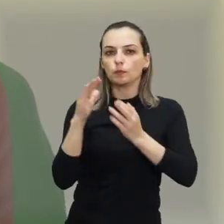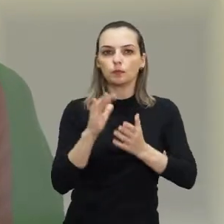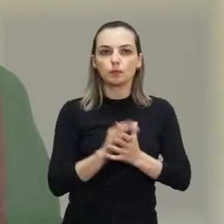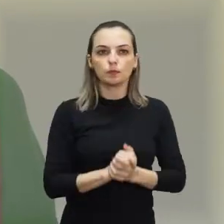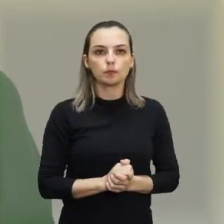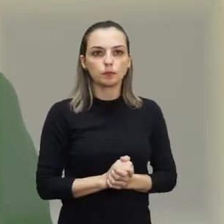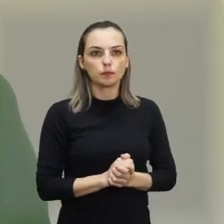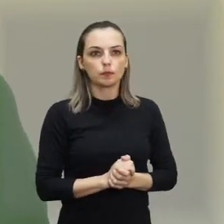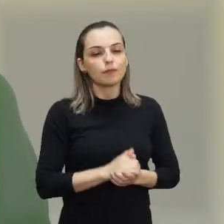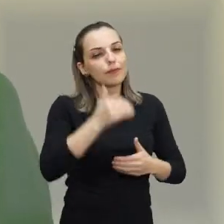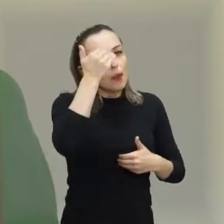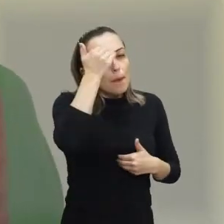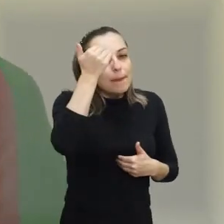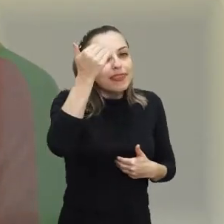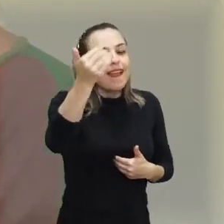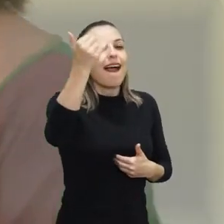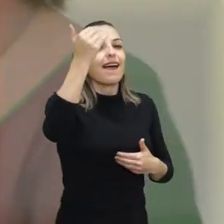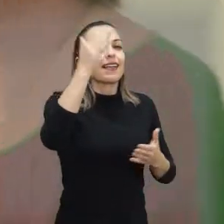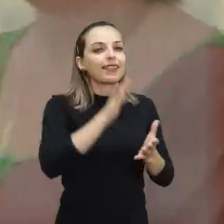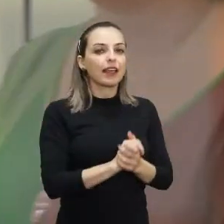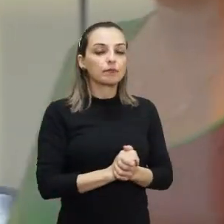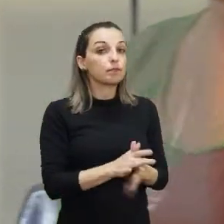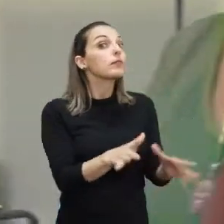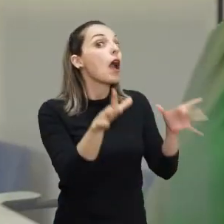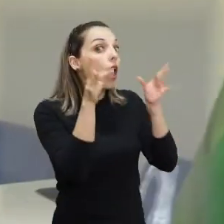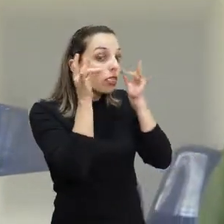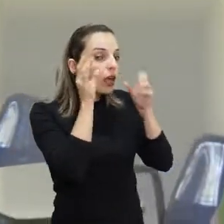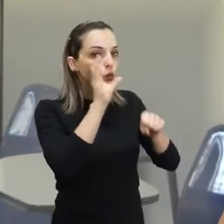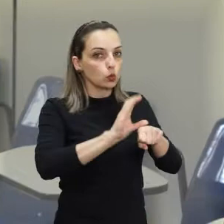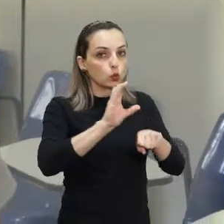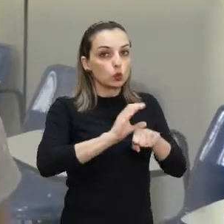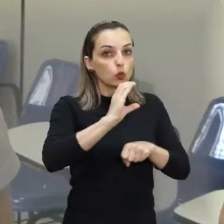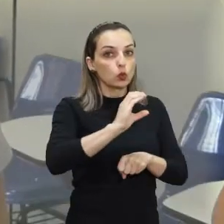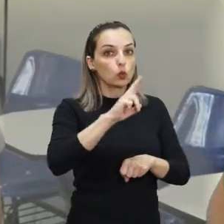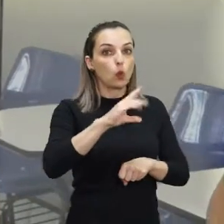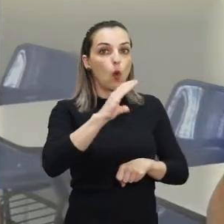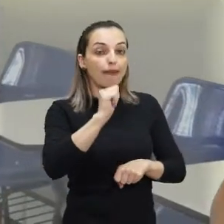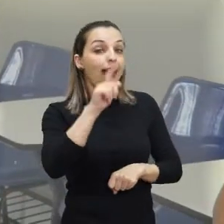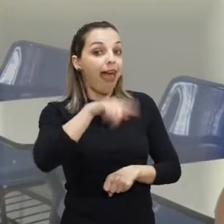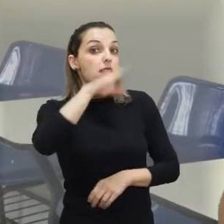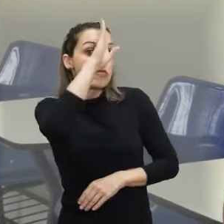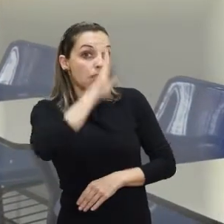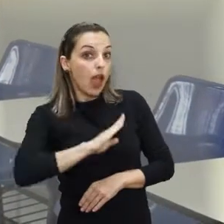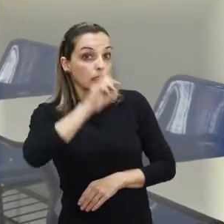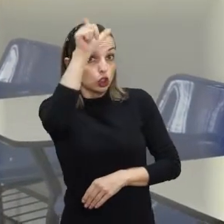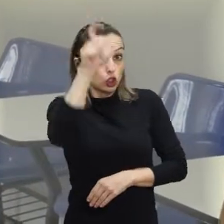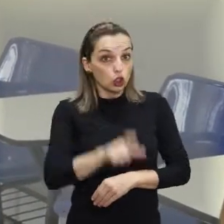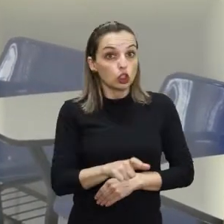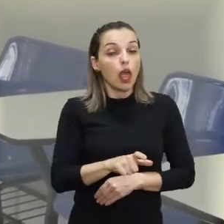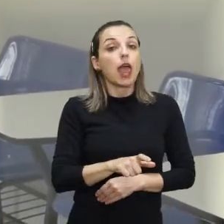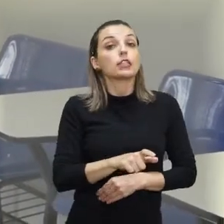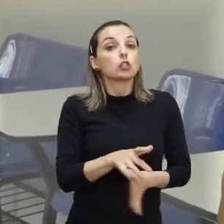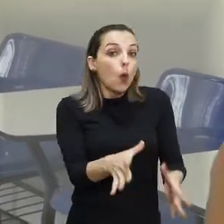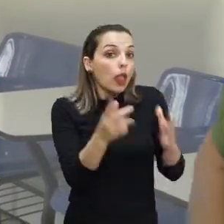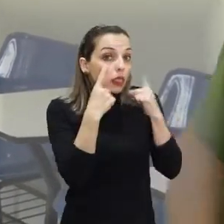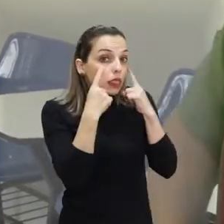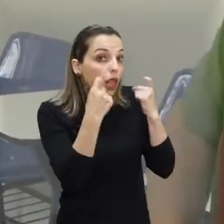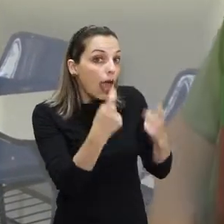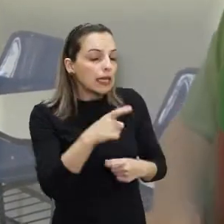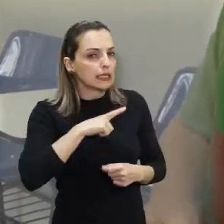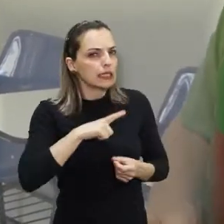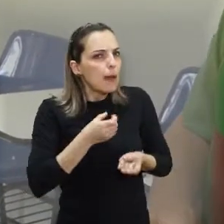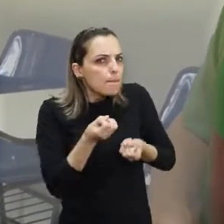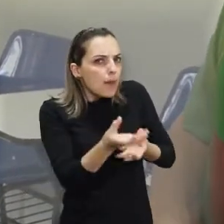organizar esses cursinhos Obrigada Rosane Lembrando que o Cuca é gratuito e os interessados